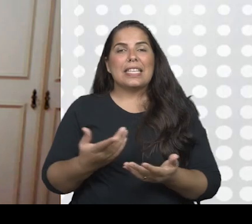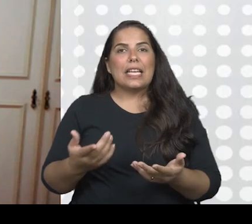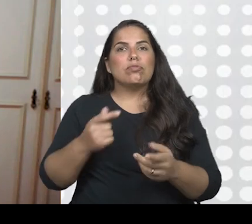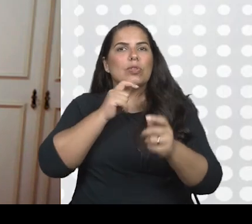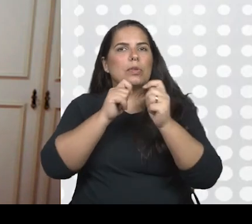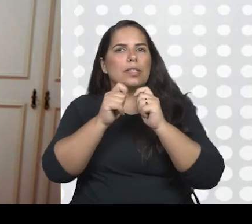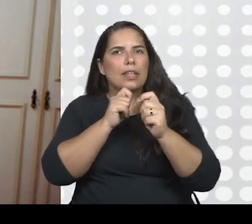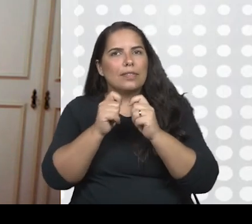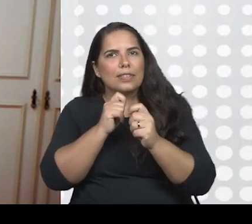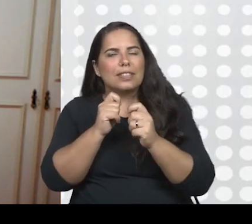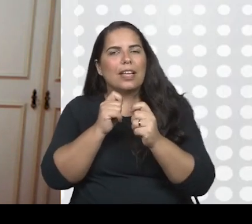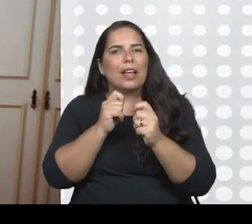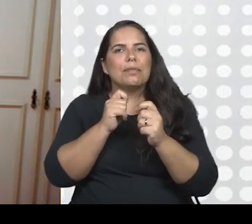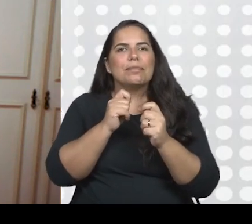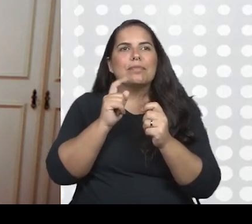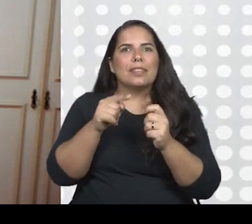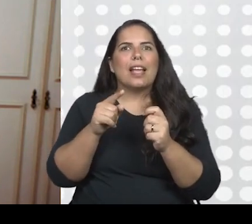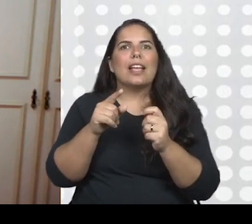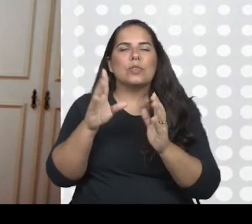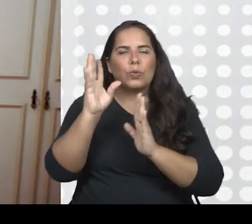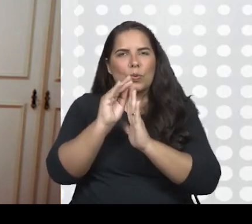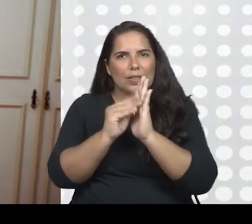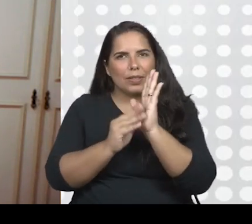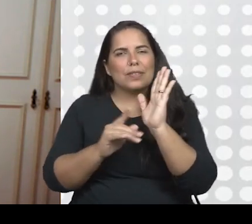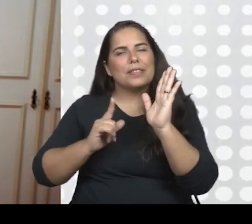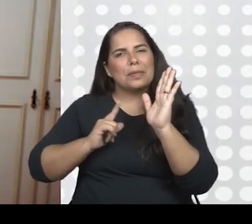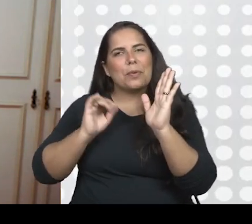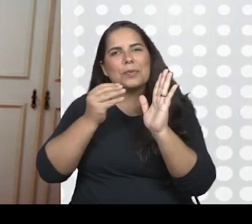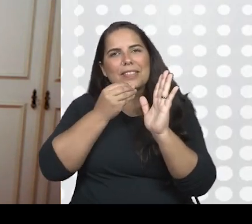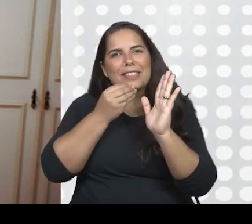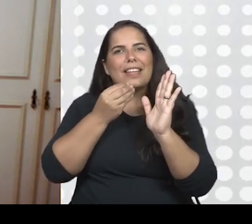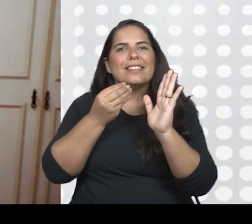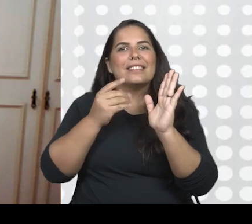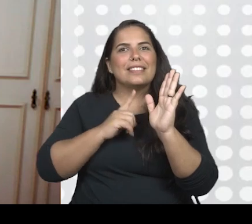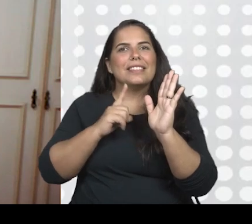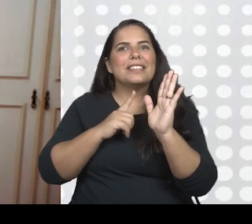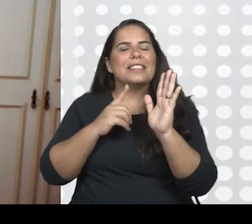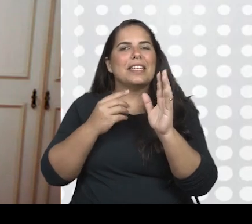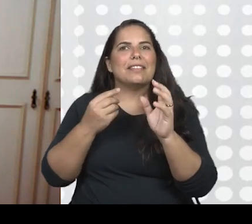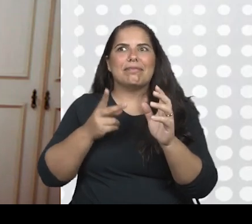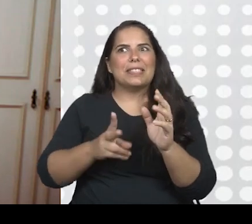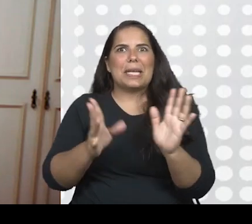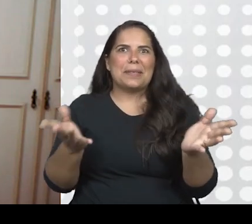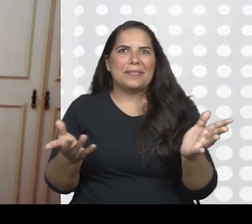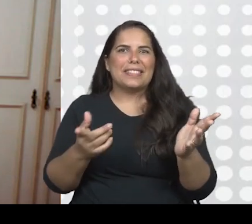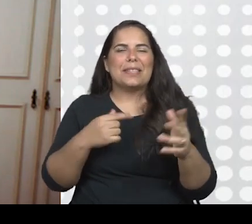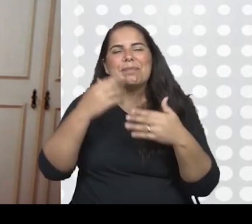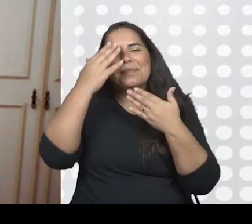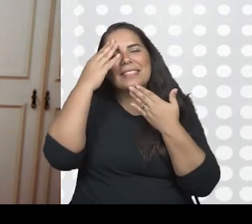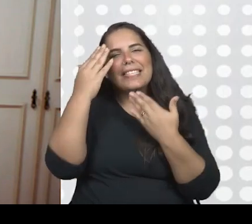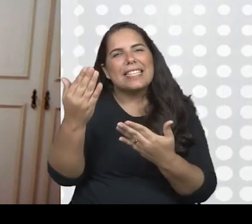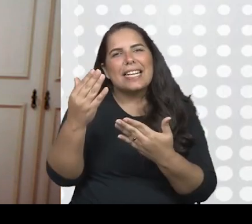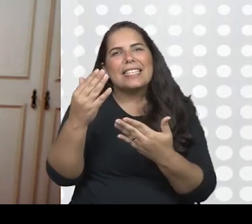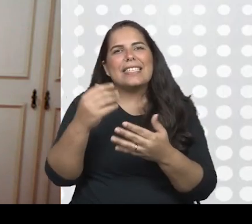uma entrevista cujo conteúdo teremos a chance de recorrer muitas e muitas vezes. Então,